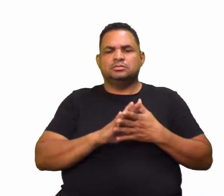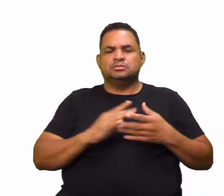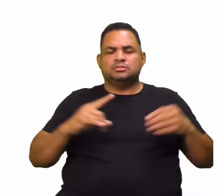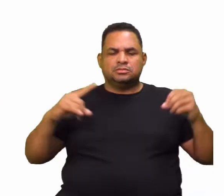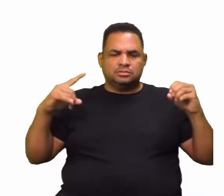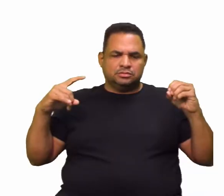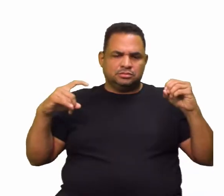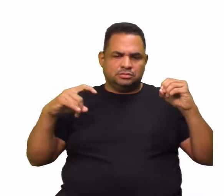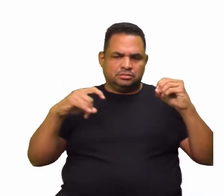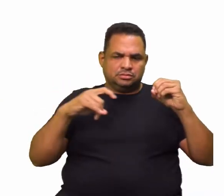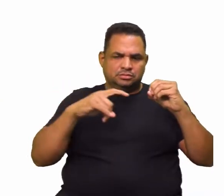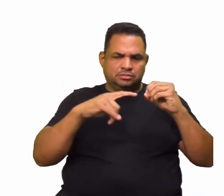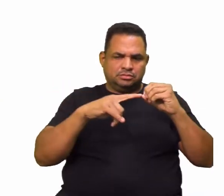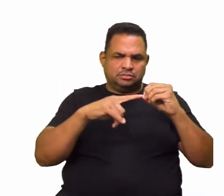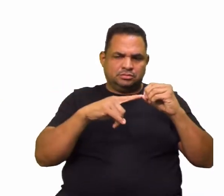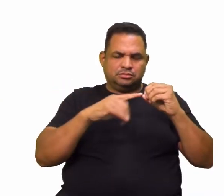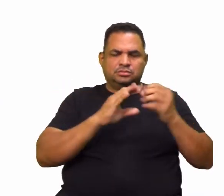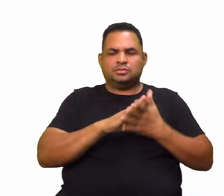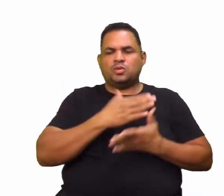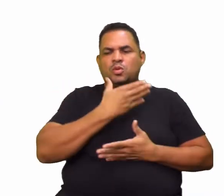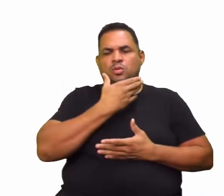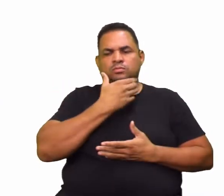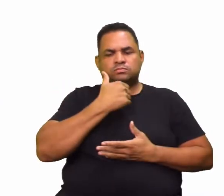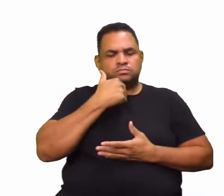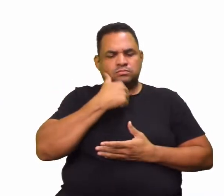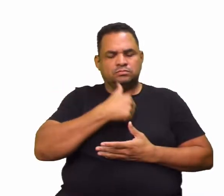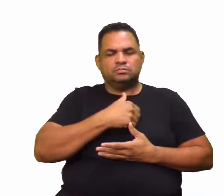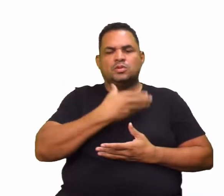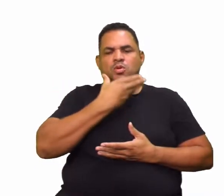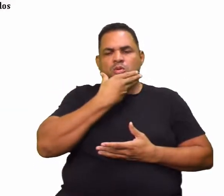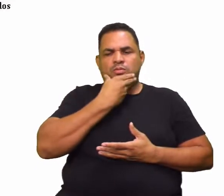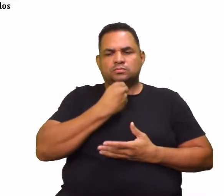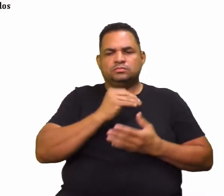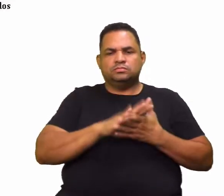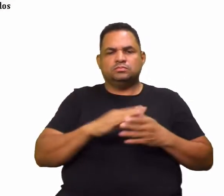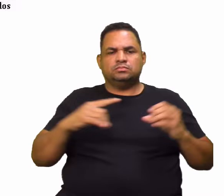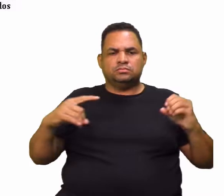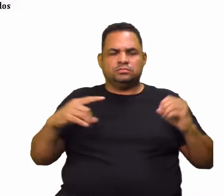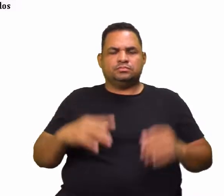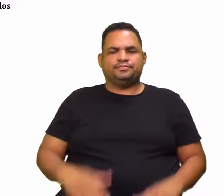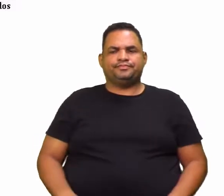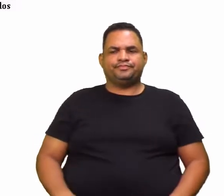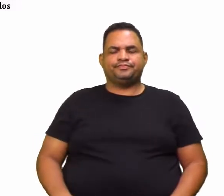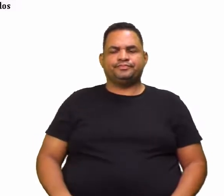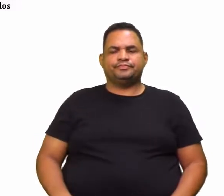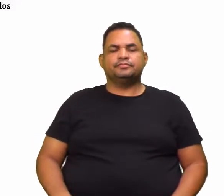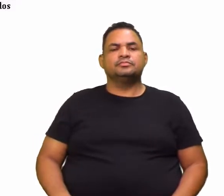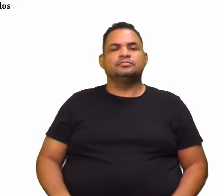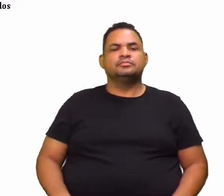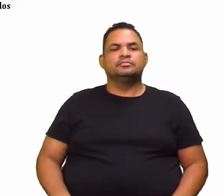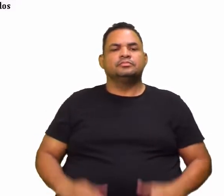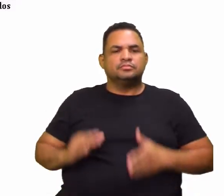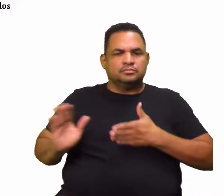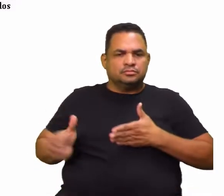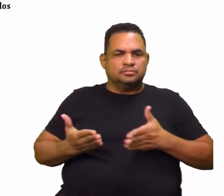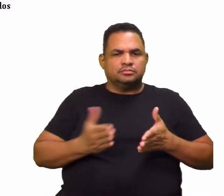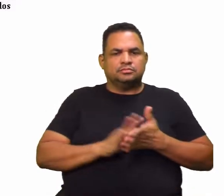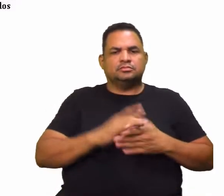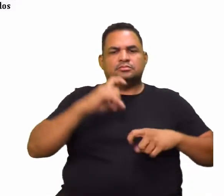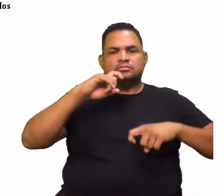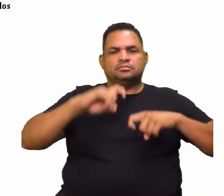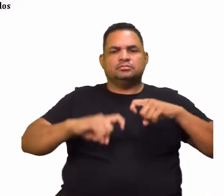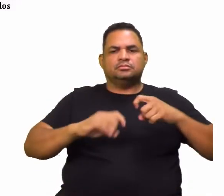espermatozoide e o óvulo ou ovócito primário, secundário, lá na tuba uterina. Na reprodução